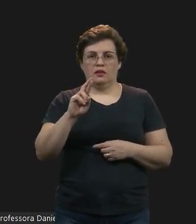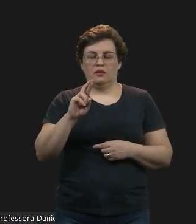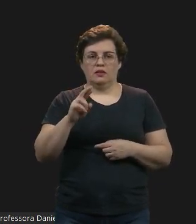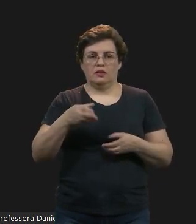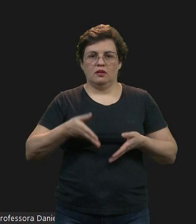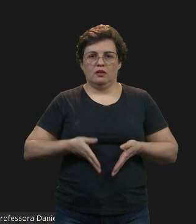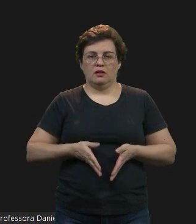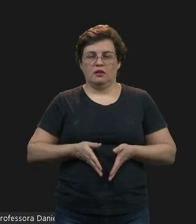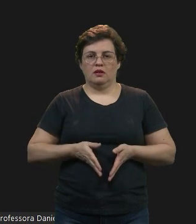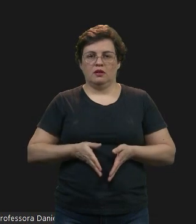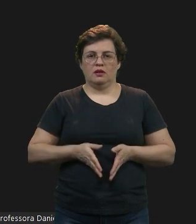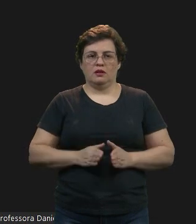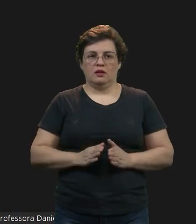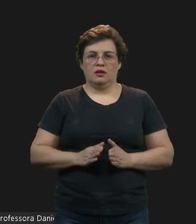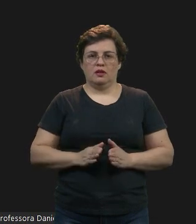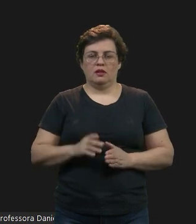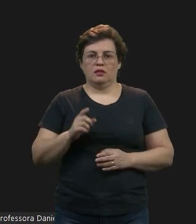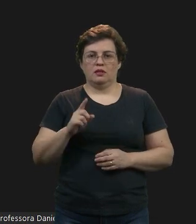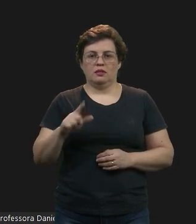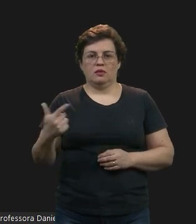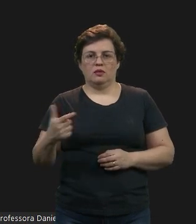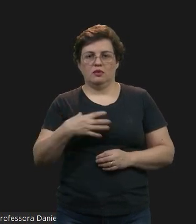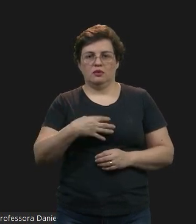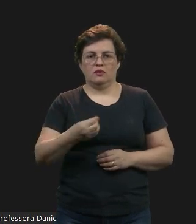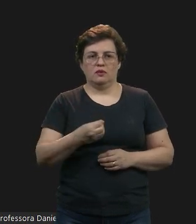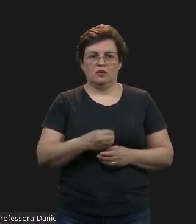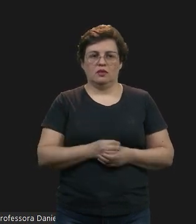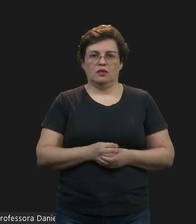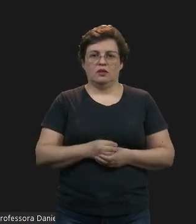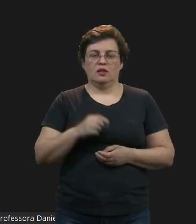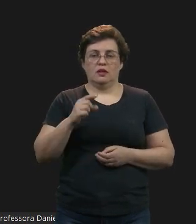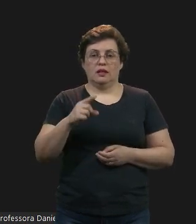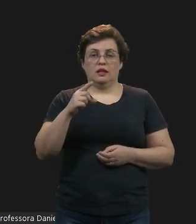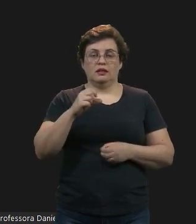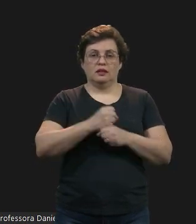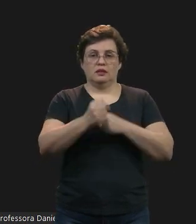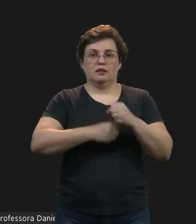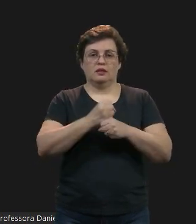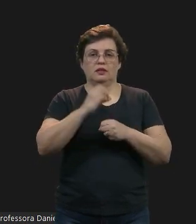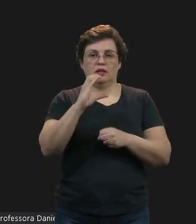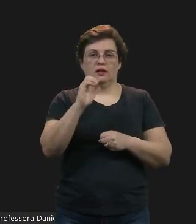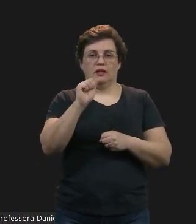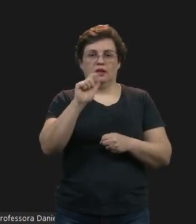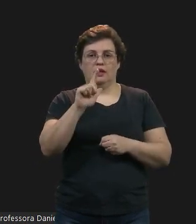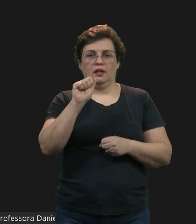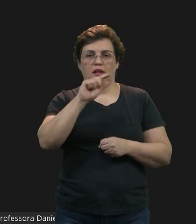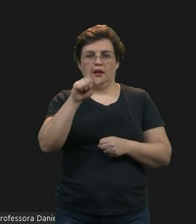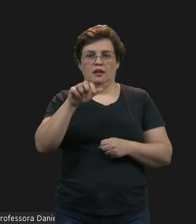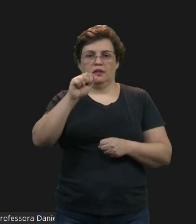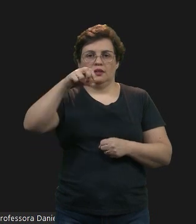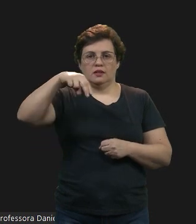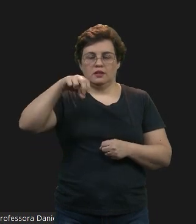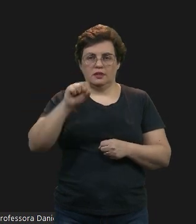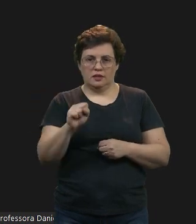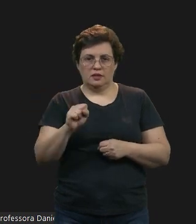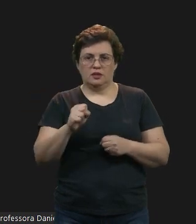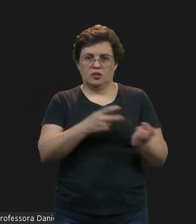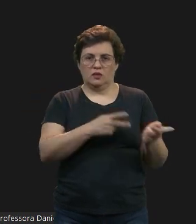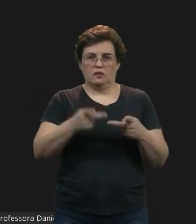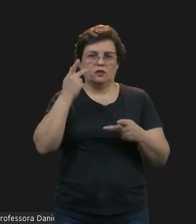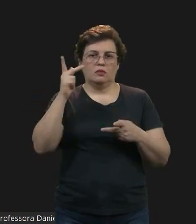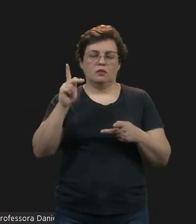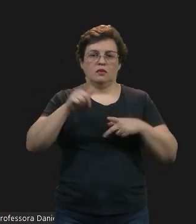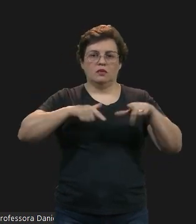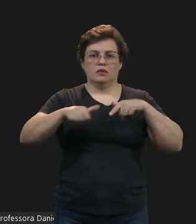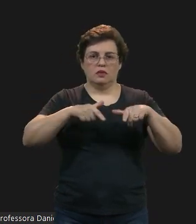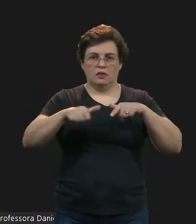de Pinduca. Nesse mesmo ano, Calazans o convidou para trabalhar na TV interna do sindicato e também